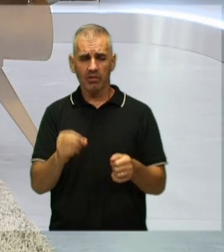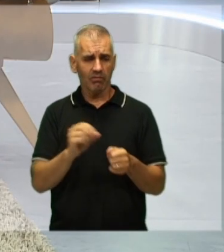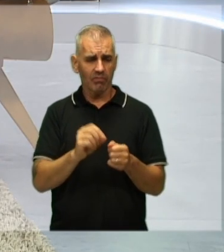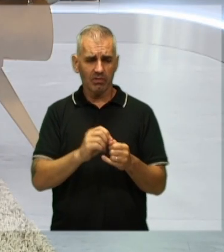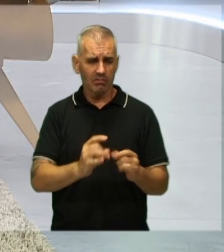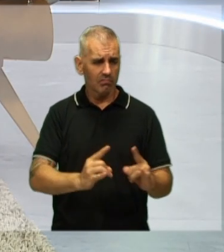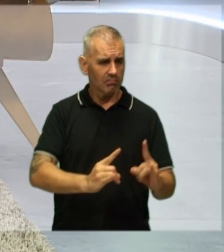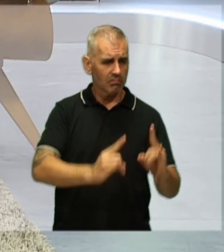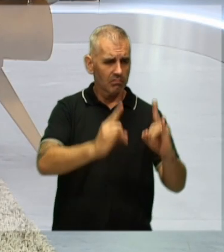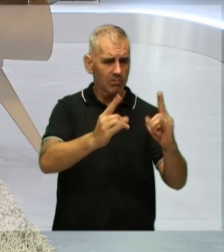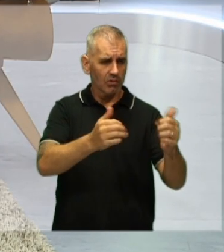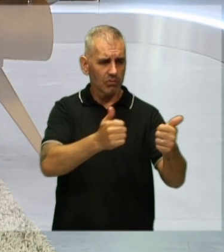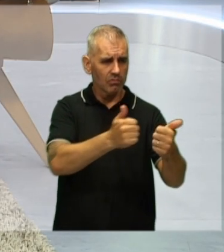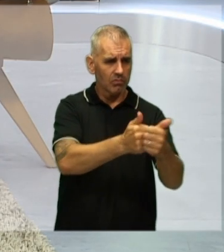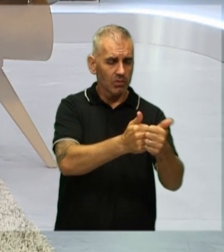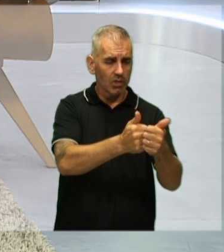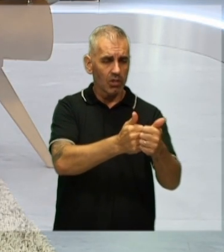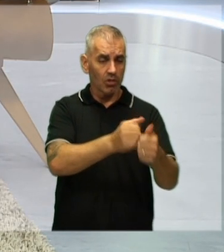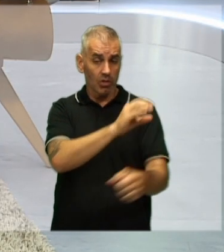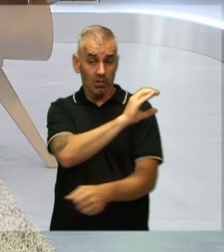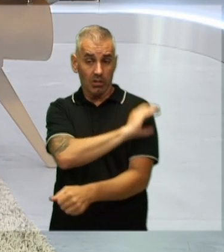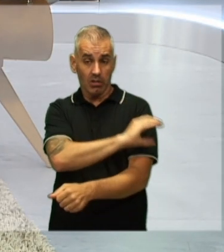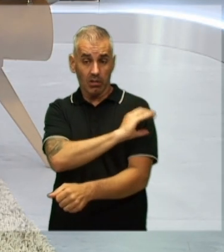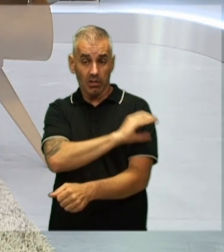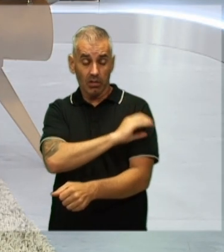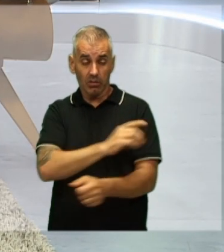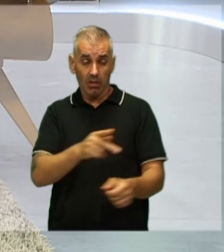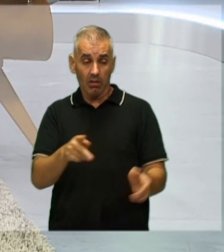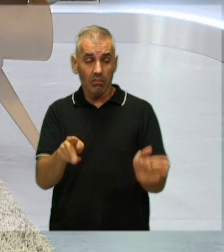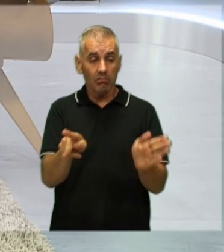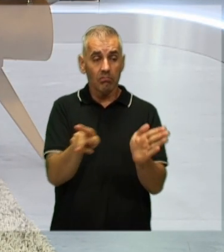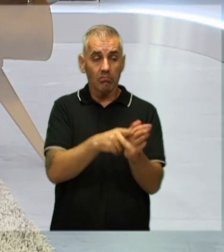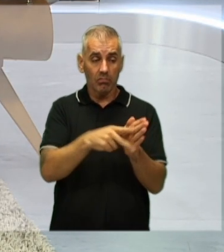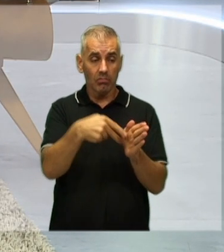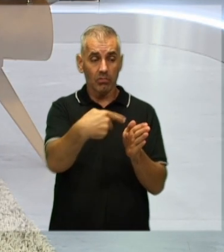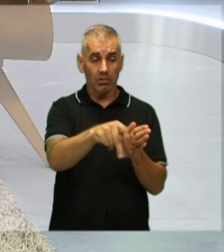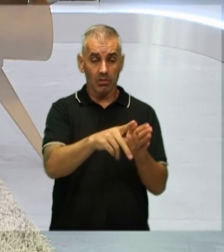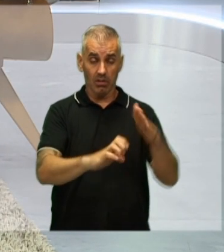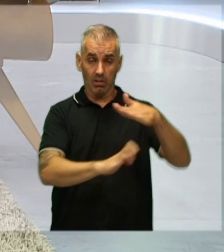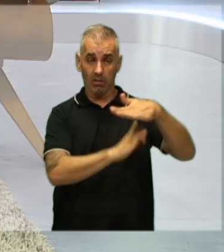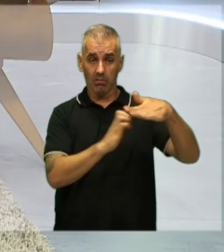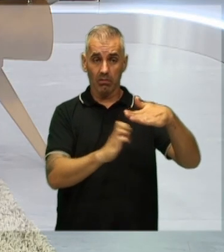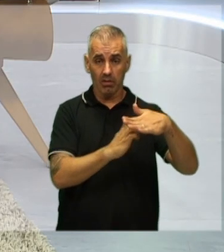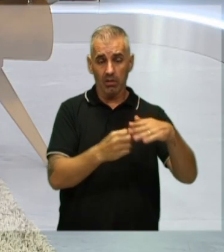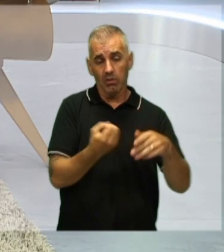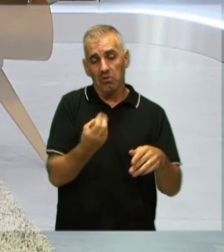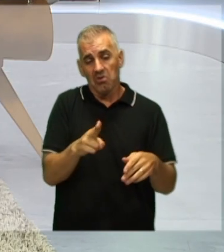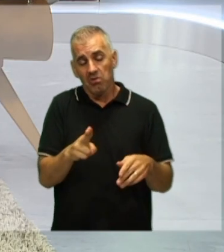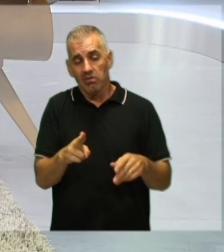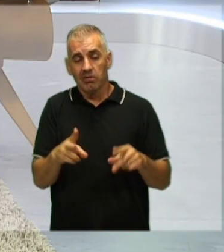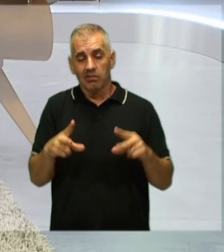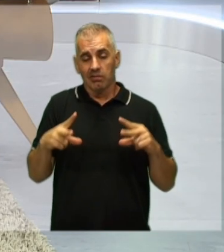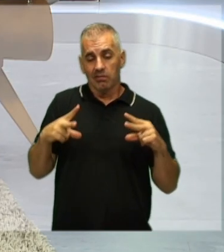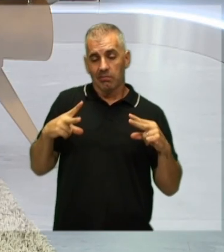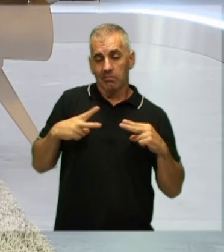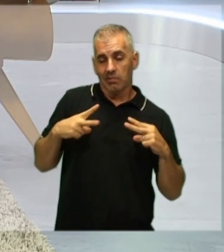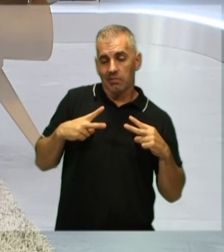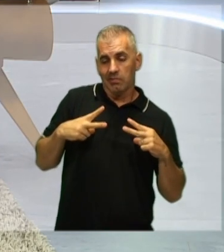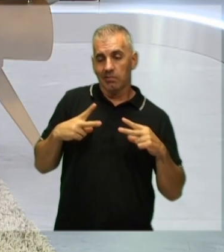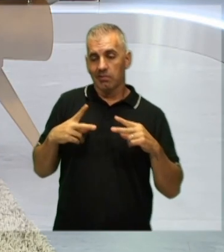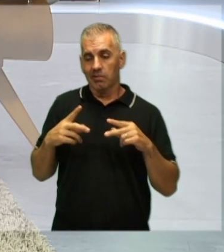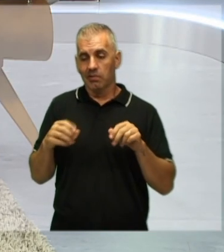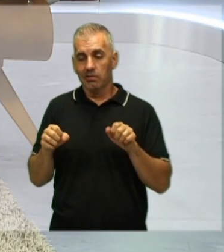fazer uma creche da empresa, uma parceria público-privada. Então, tudo que elas fizerem, elas vão ganhar um